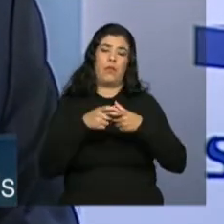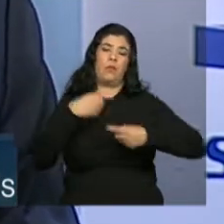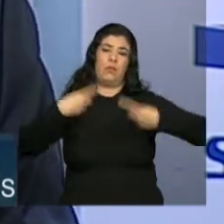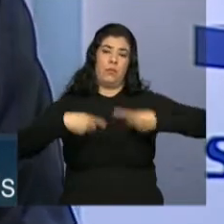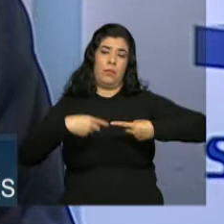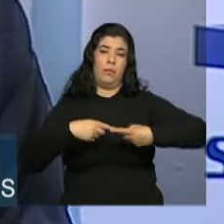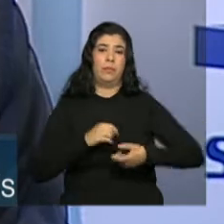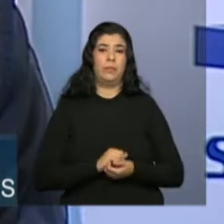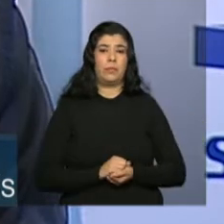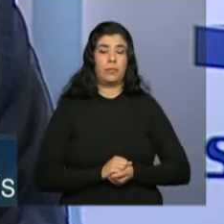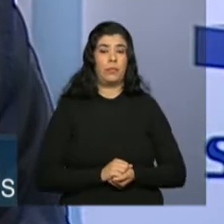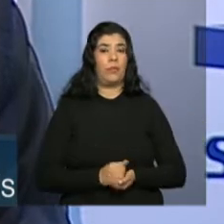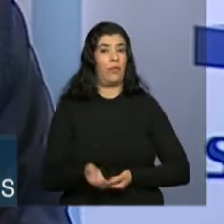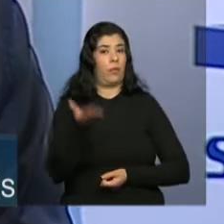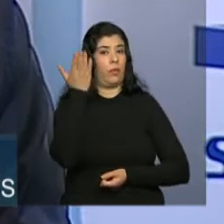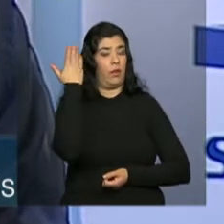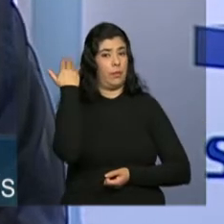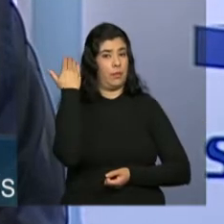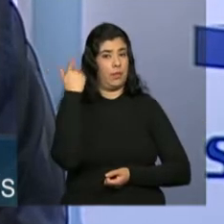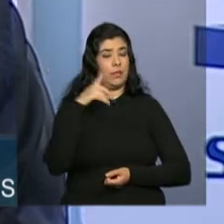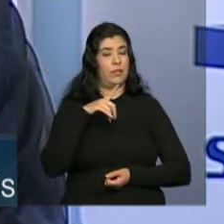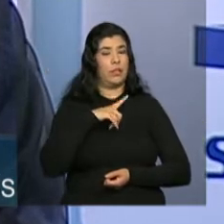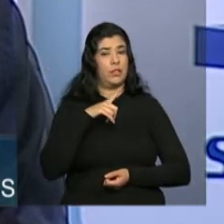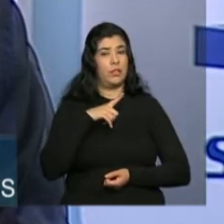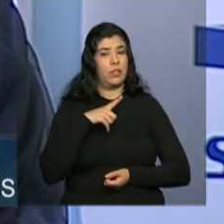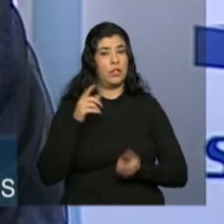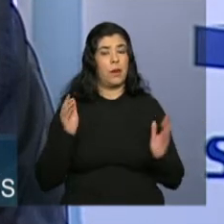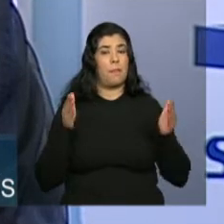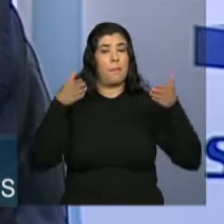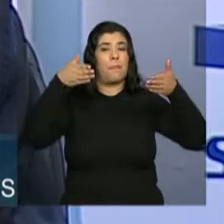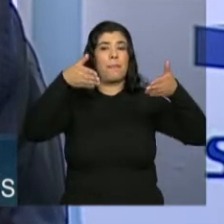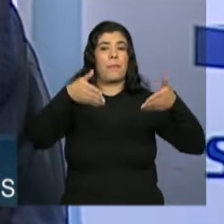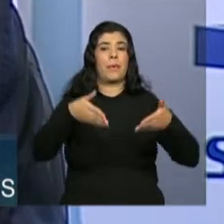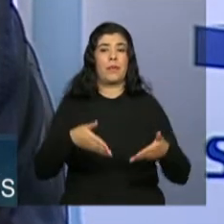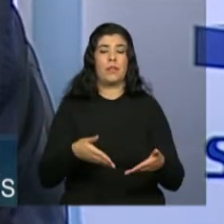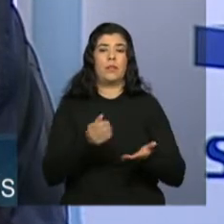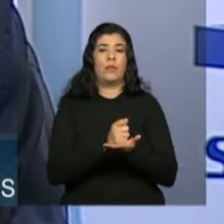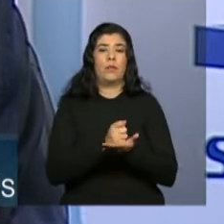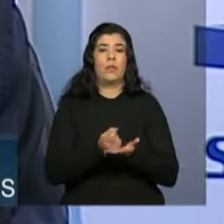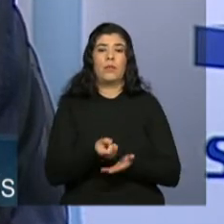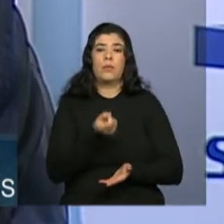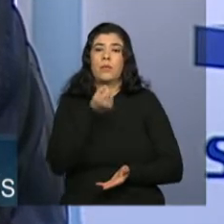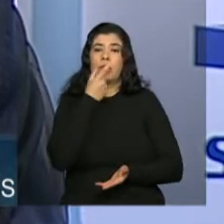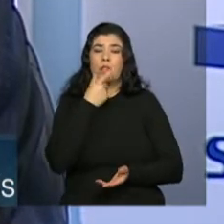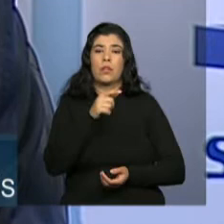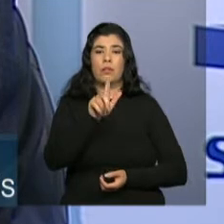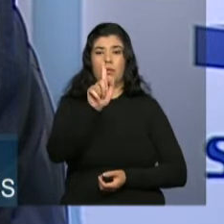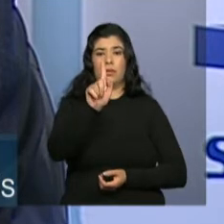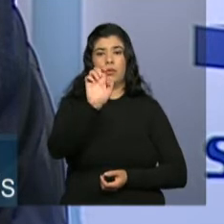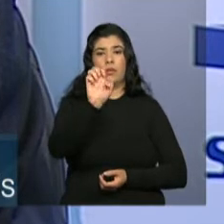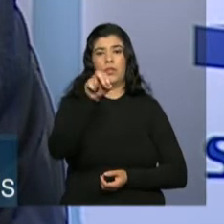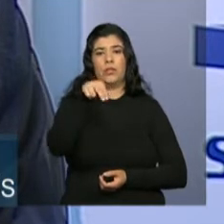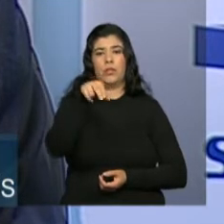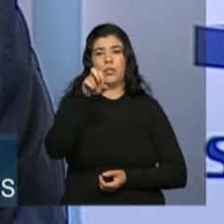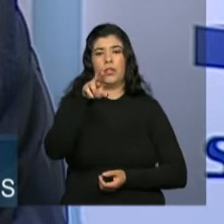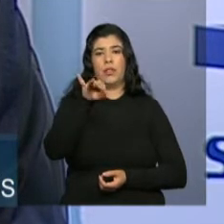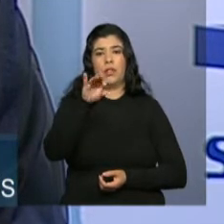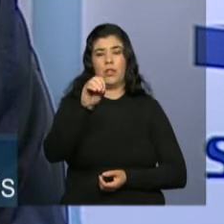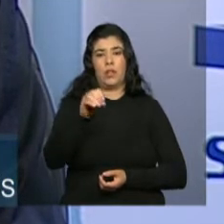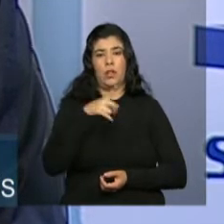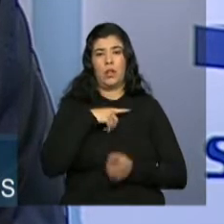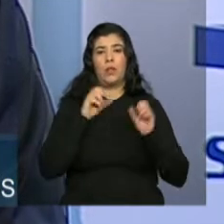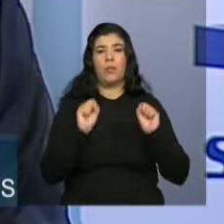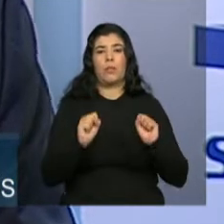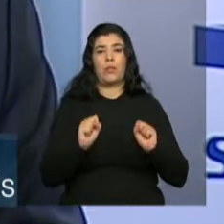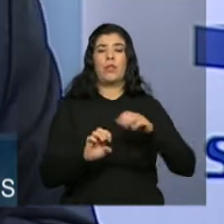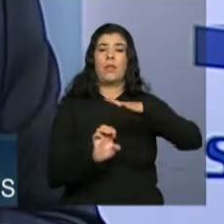e antes a gente utilizava a participação de genéricos nas classes terapêuticas para a medição do Poder de mercado